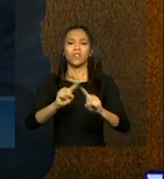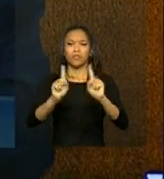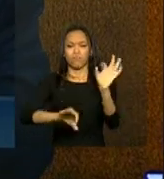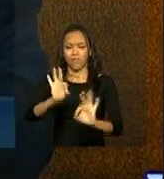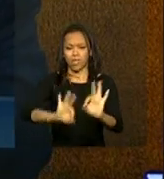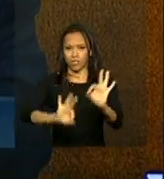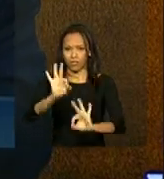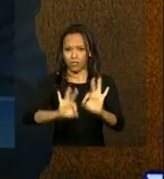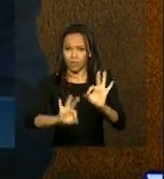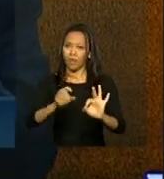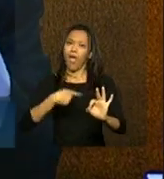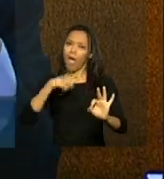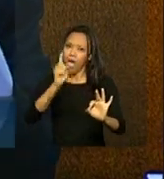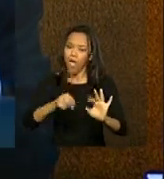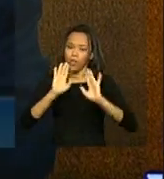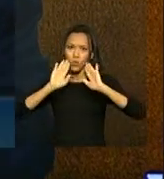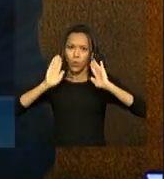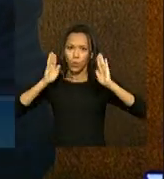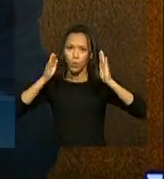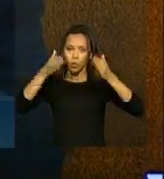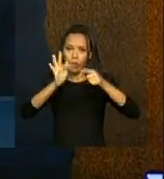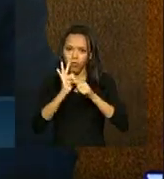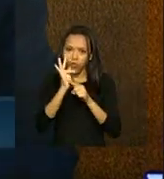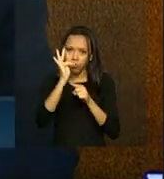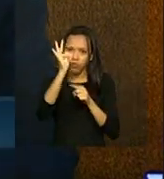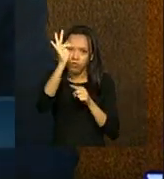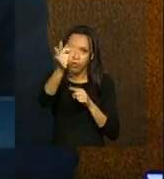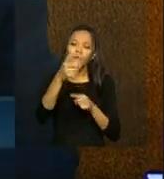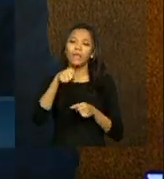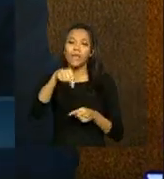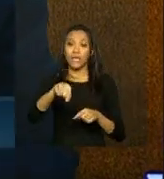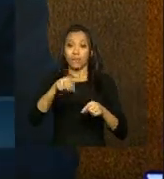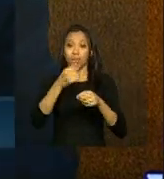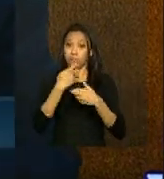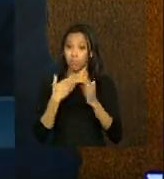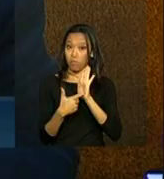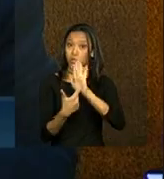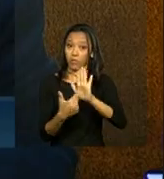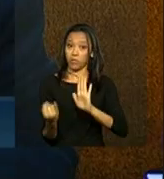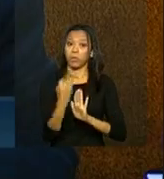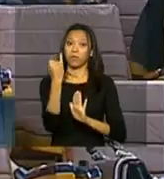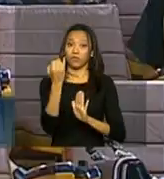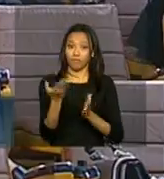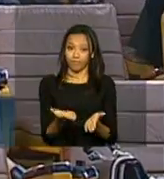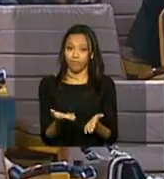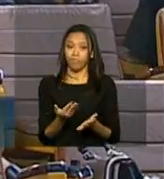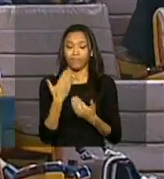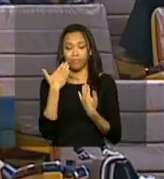nosso grande horizonte e acho que essa mesa mostrou a importância disso. Muito obrigado.